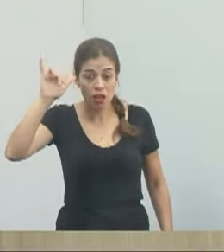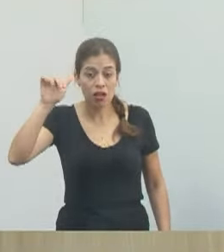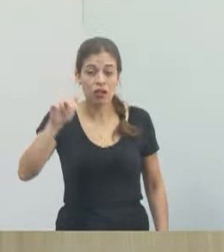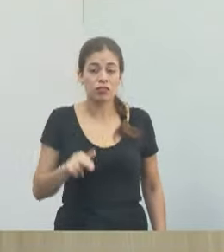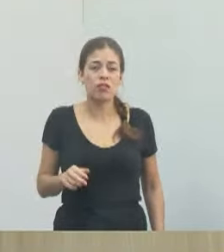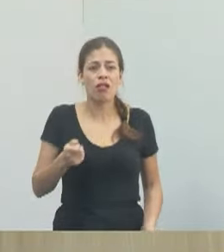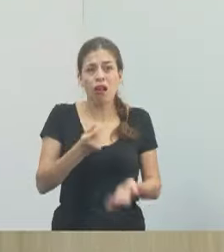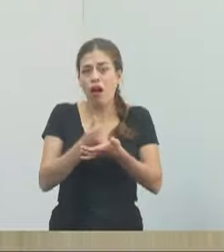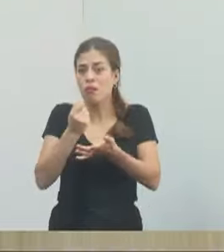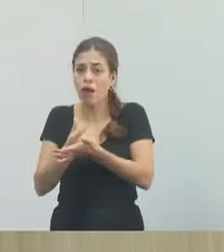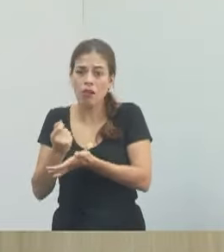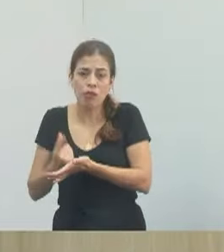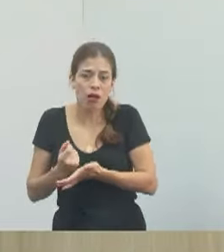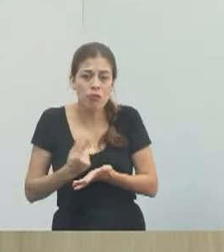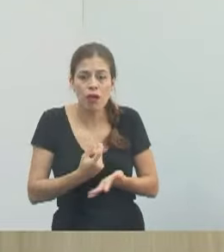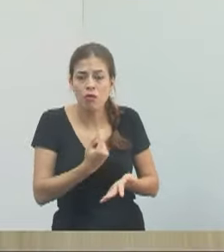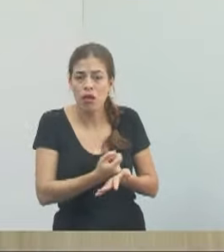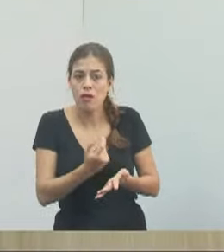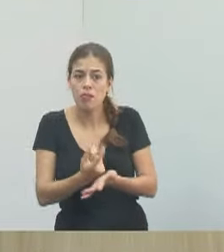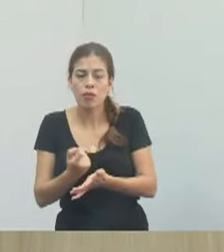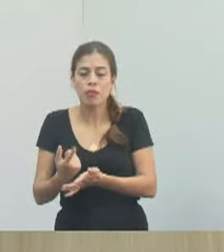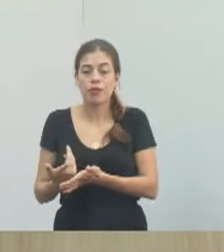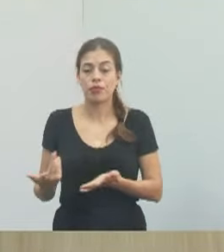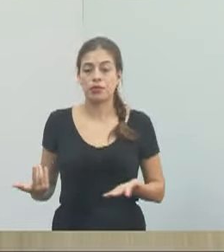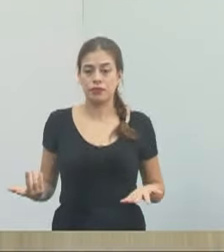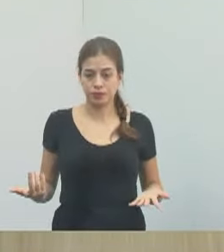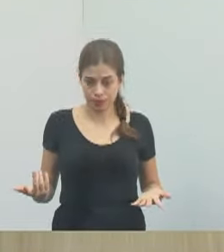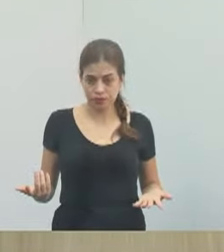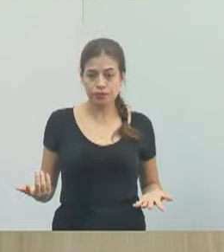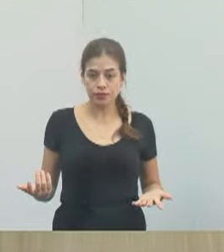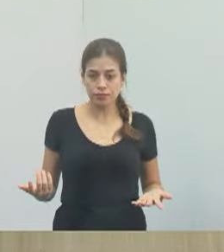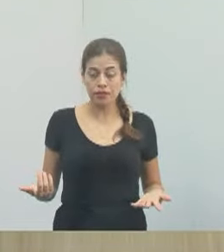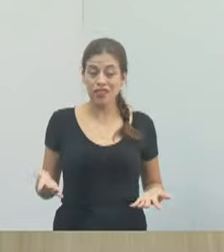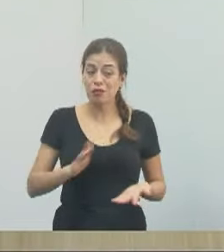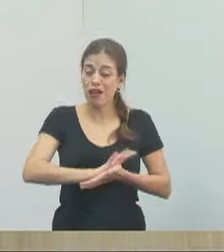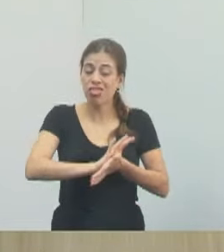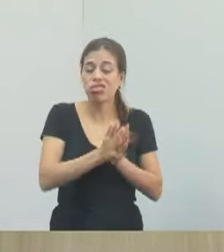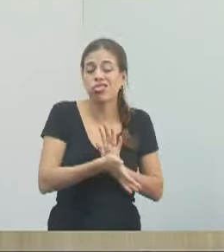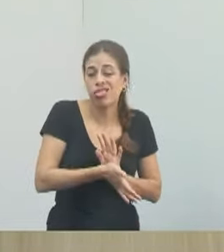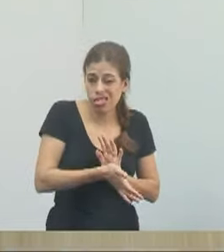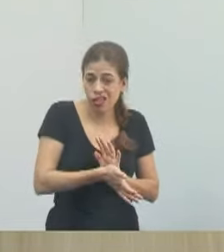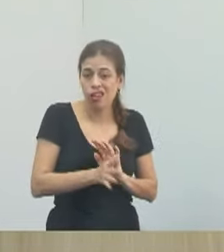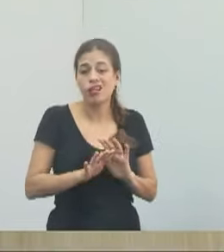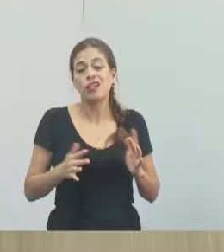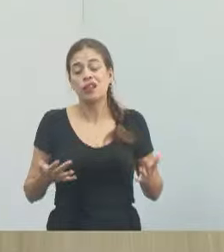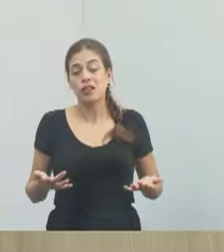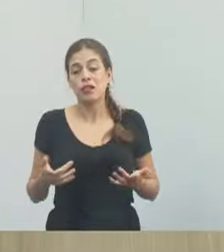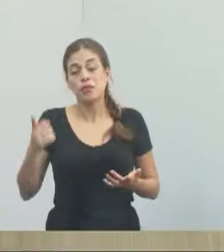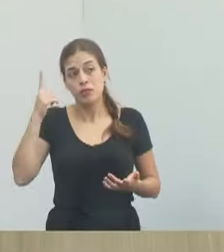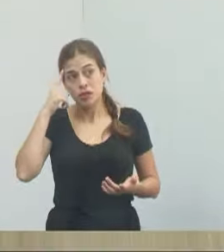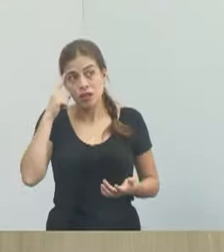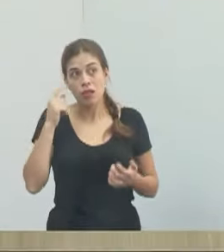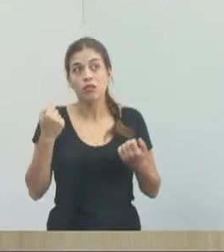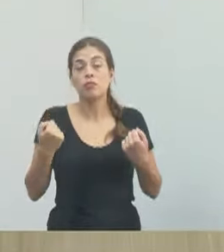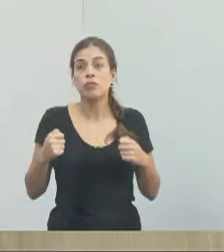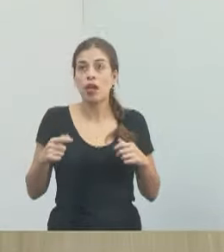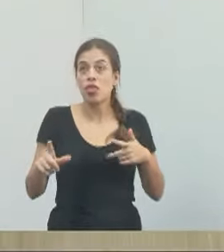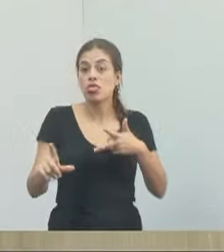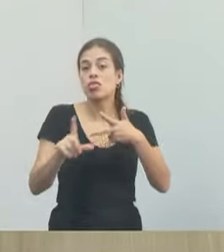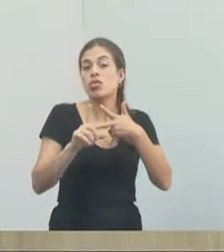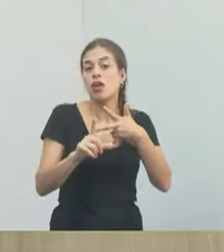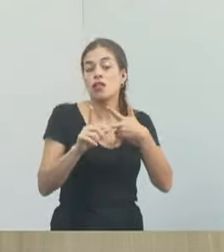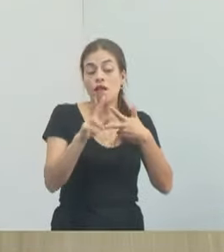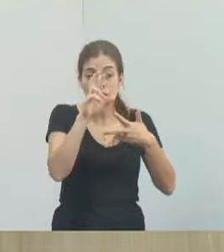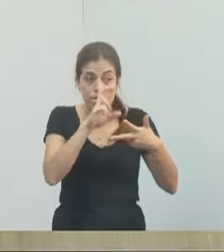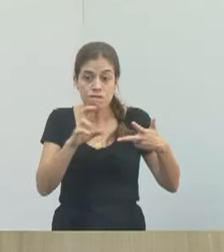e situações discriminatórias e conando que cabe ao poder legislativo